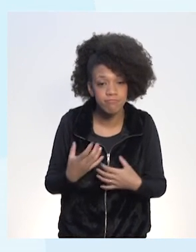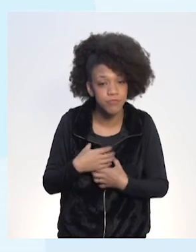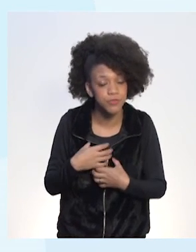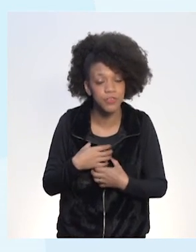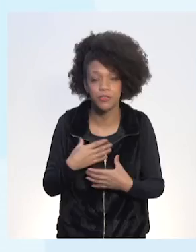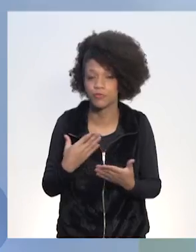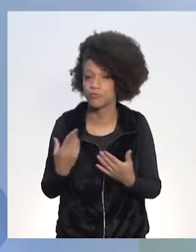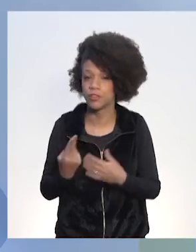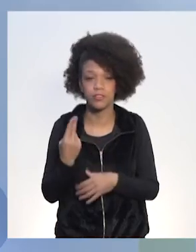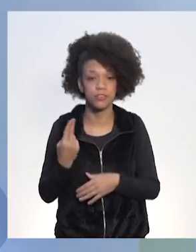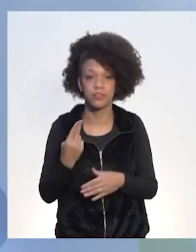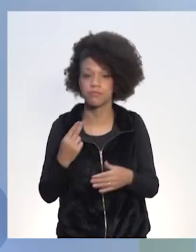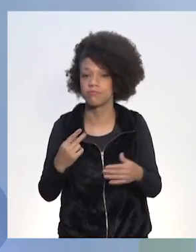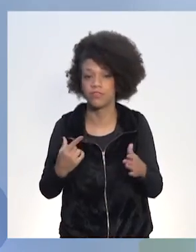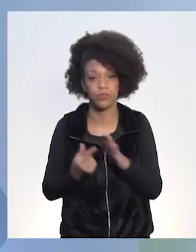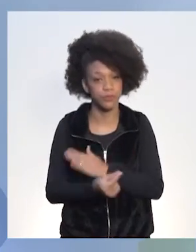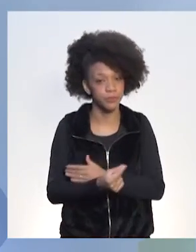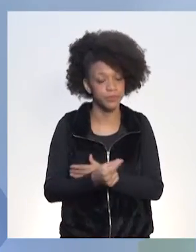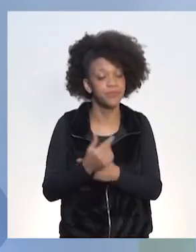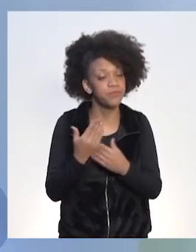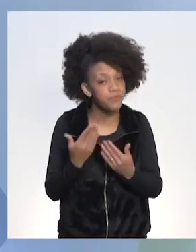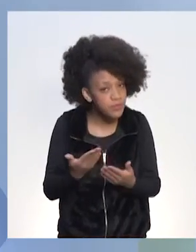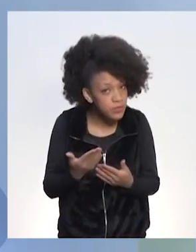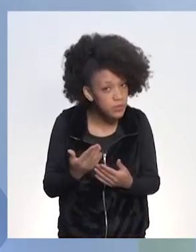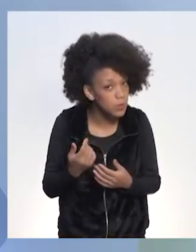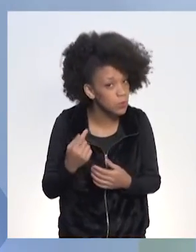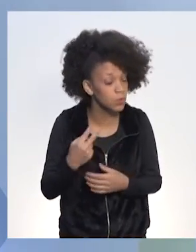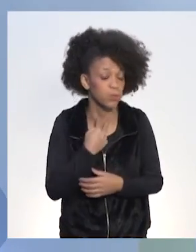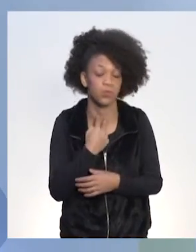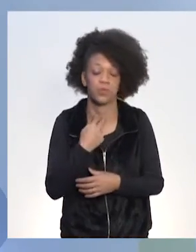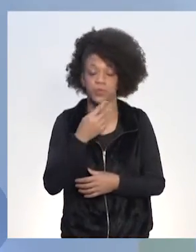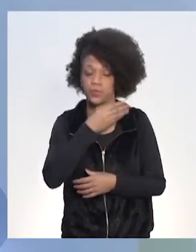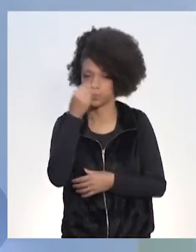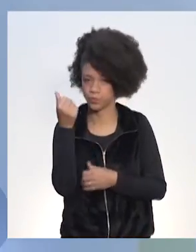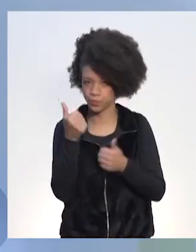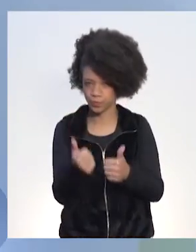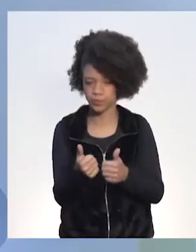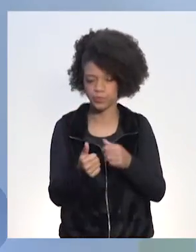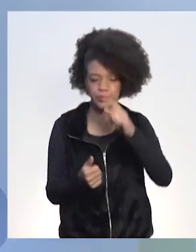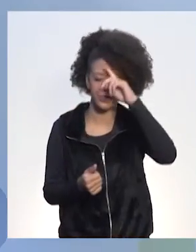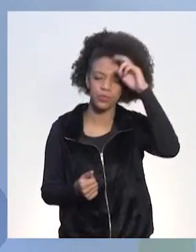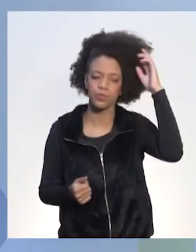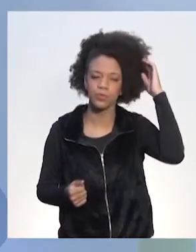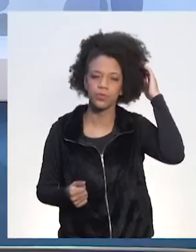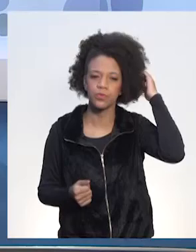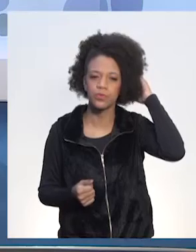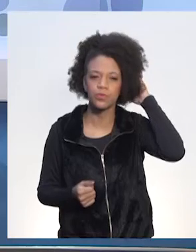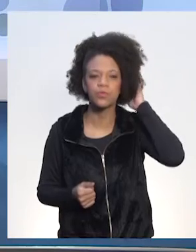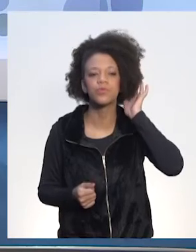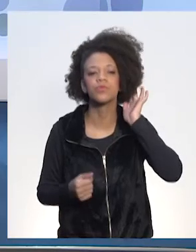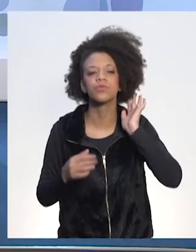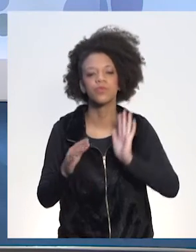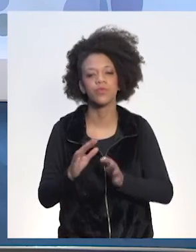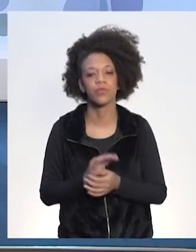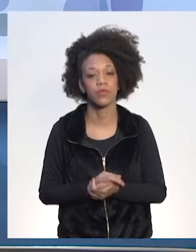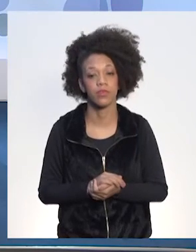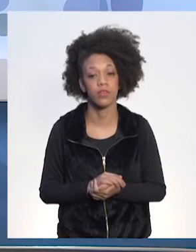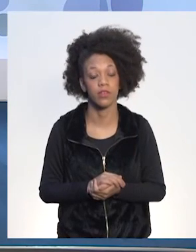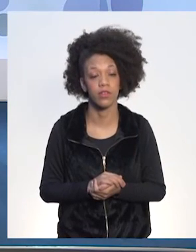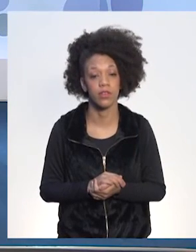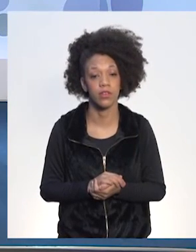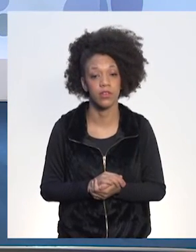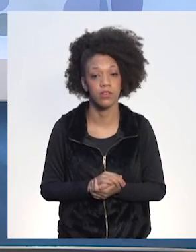modo, certo? Então, é isso que a gente não pode esquecer, certo? Certo. Então, a partir